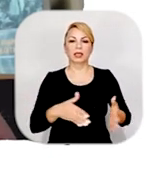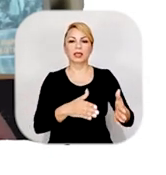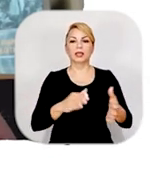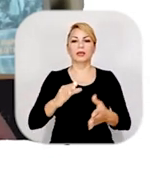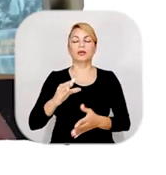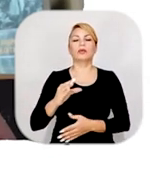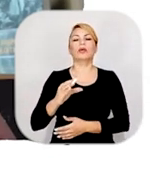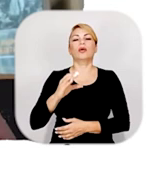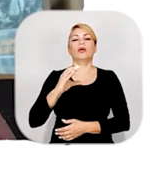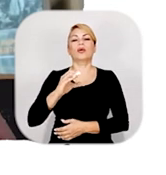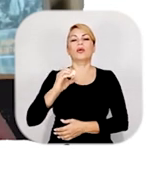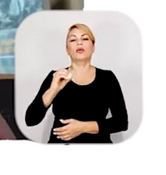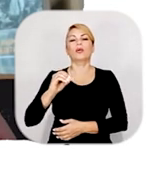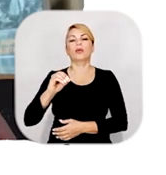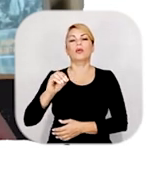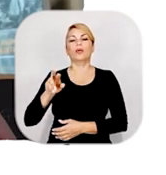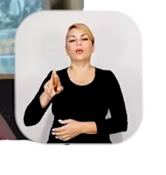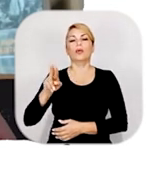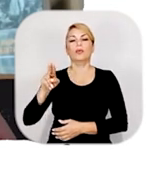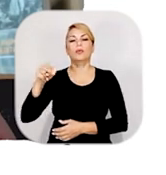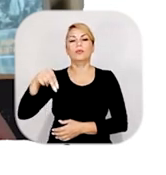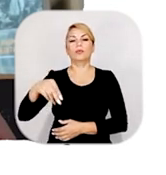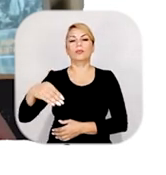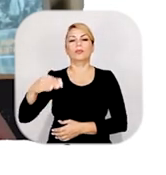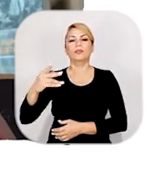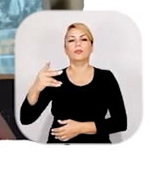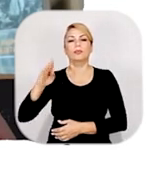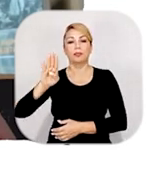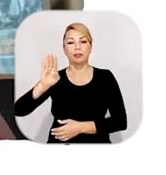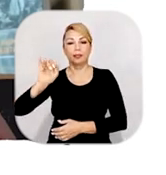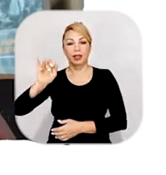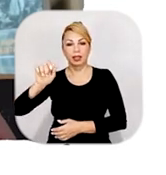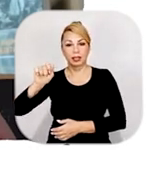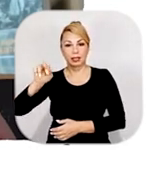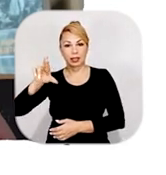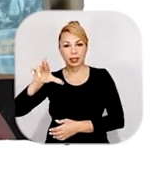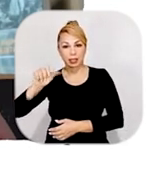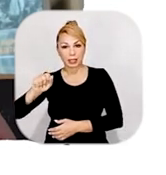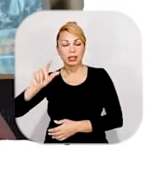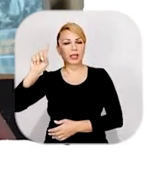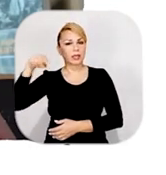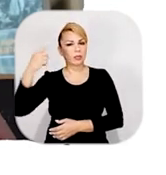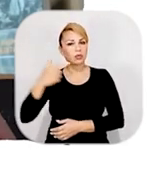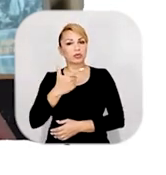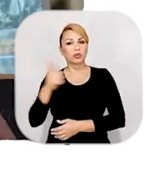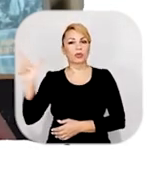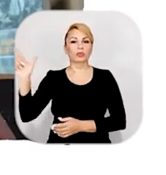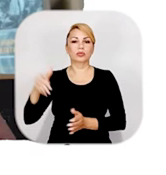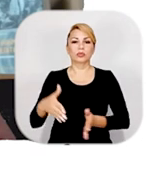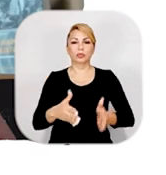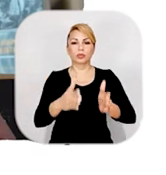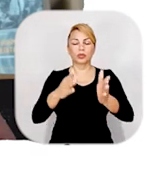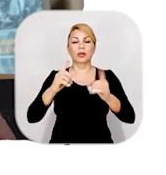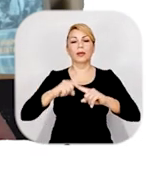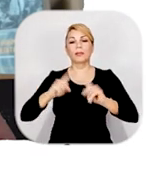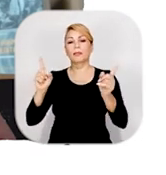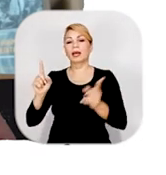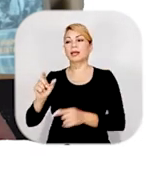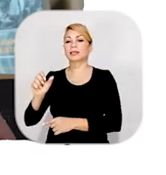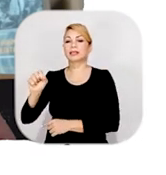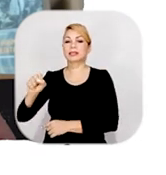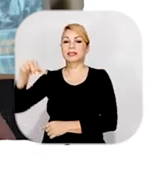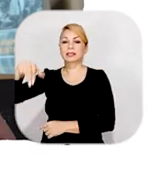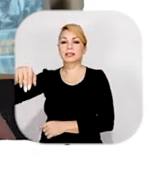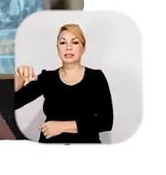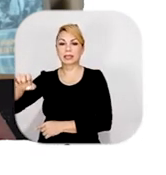né? Canoê. Mas o Emilhane Snedlag não não andou nessa região. Ele andou mais no